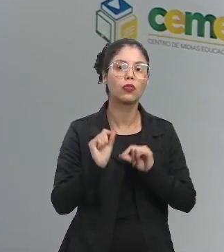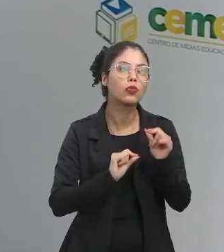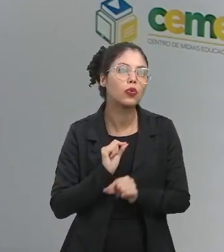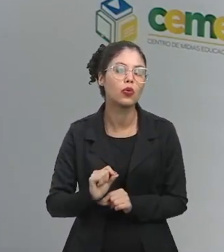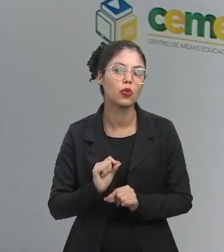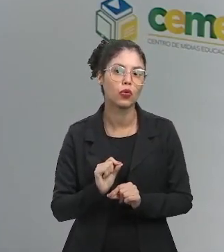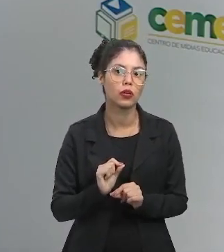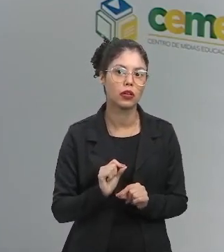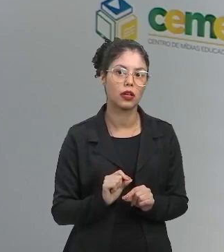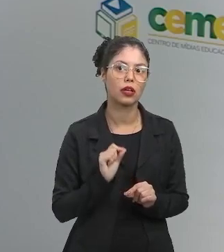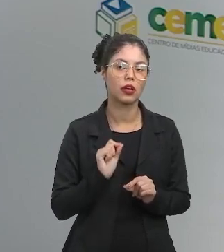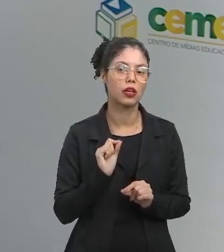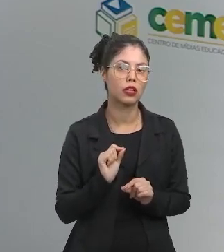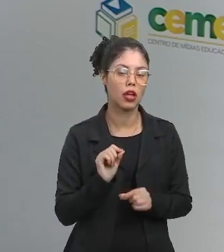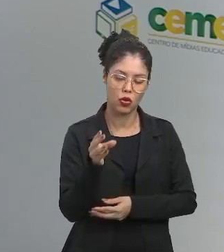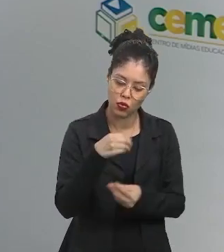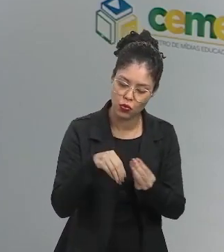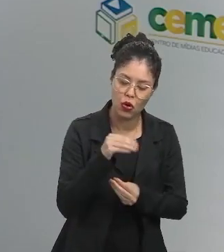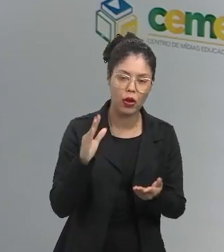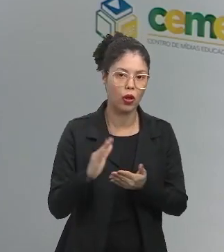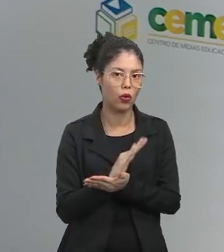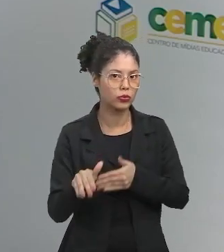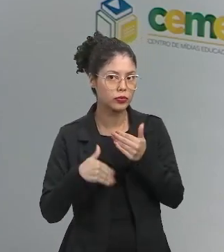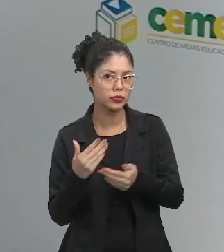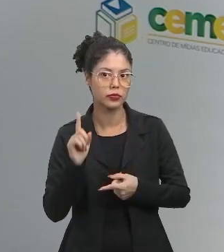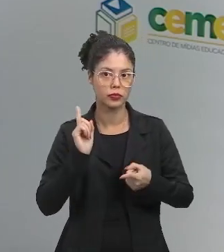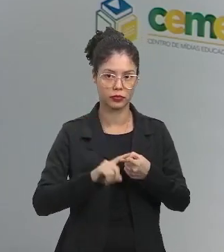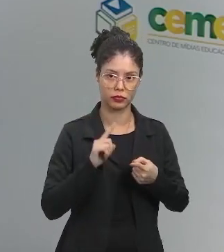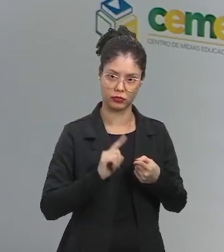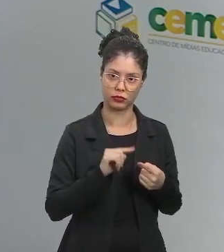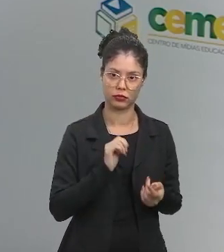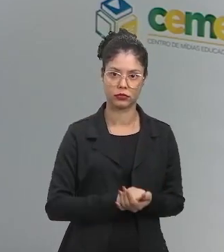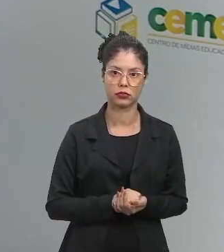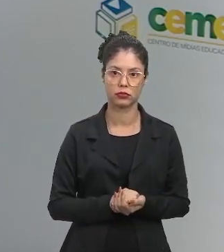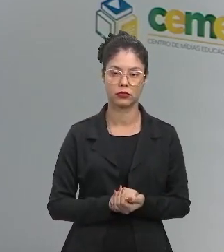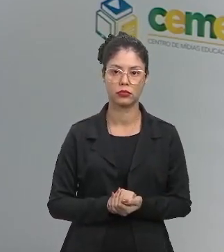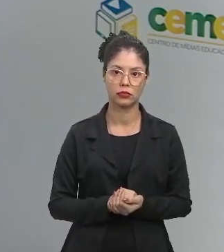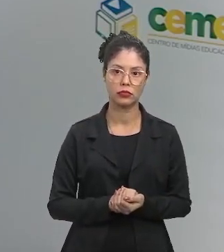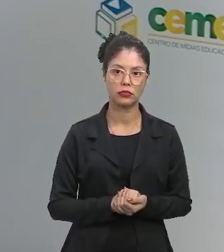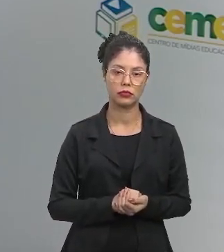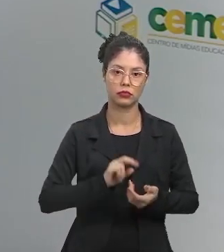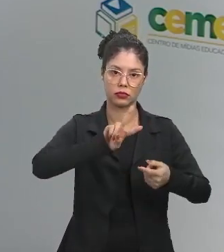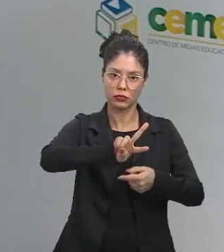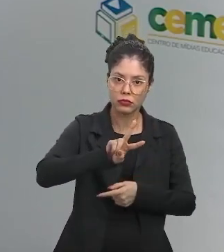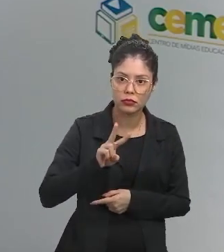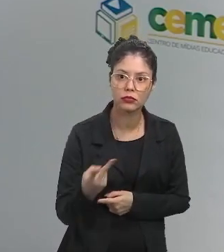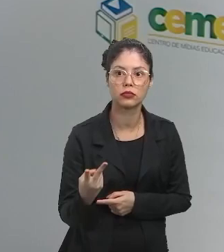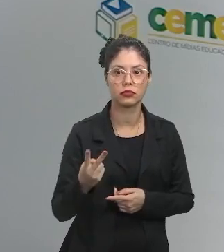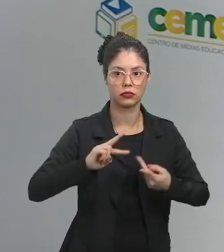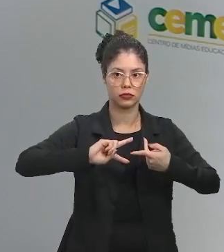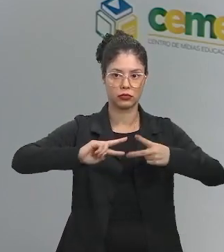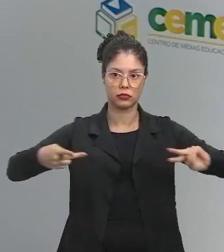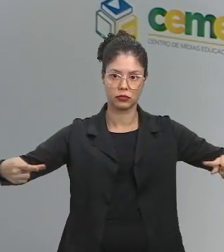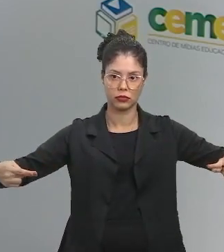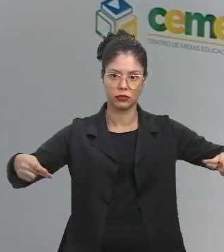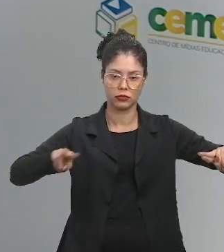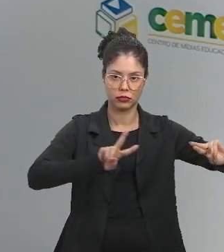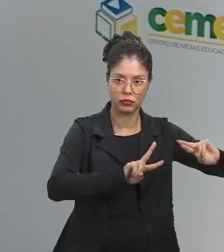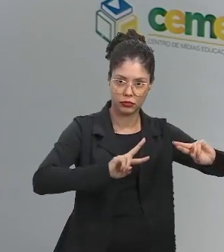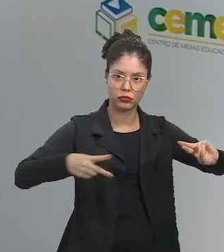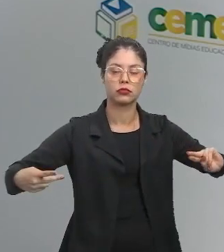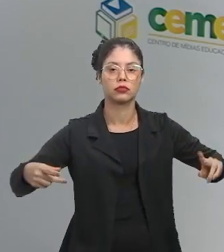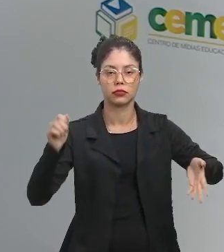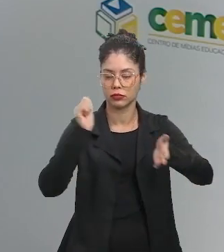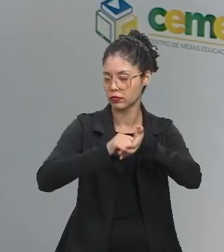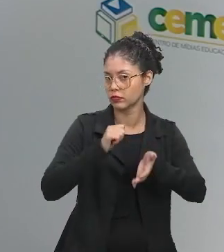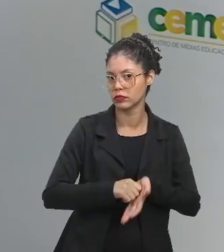A síntese proteica envolve alguns processos. Primeiro, existe a duplicação do DNA, que não está descrito